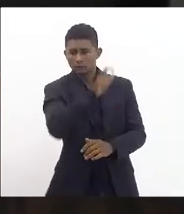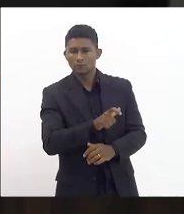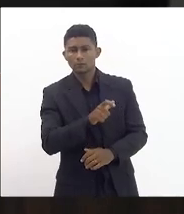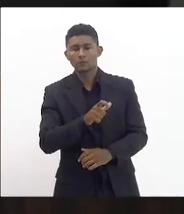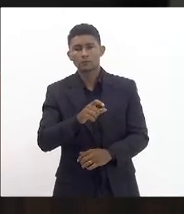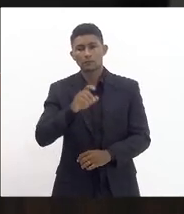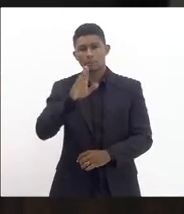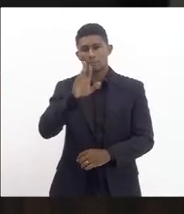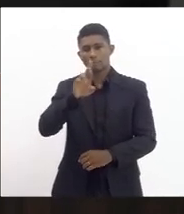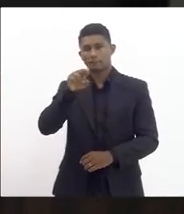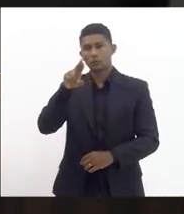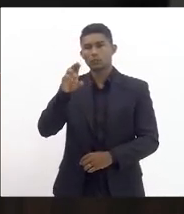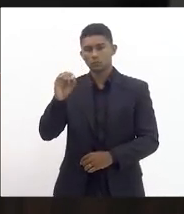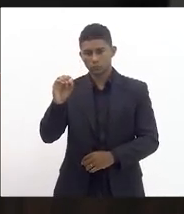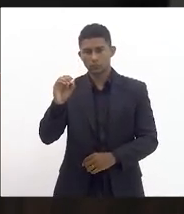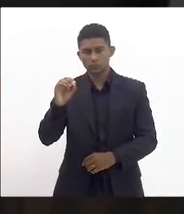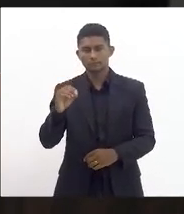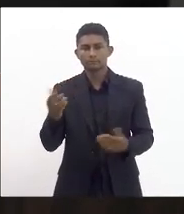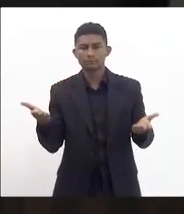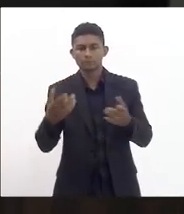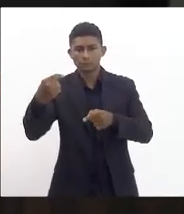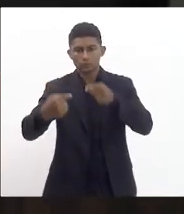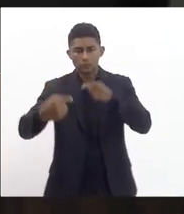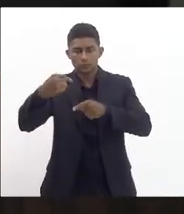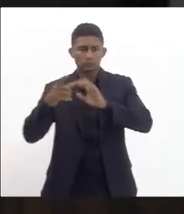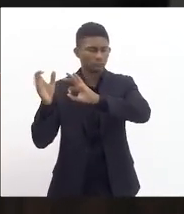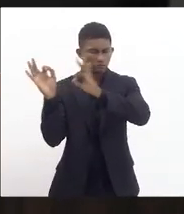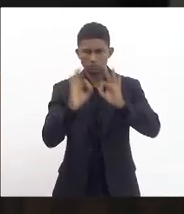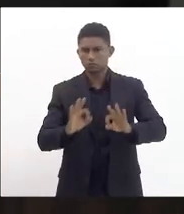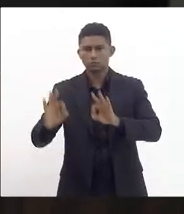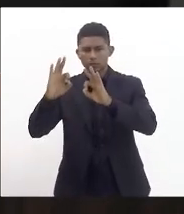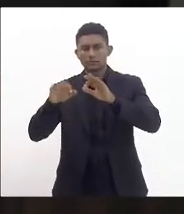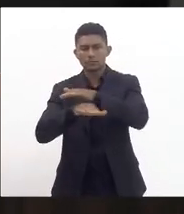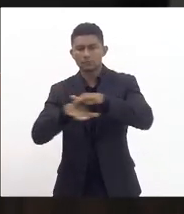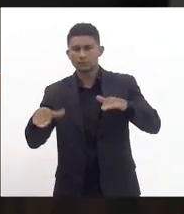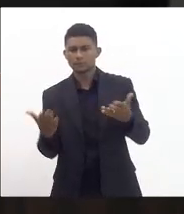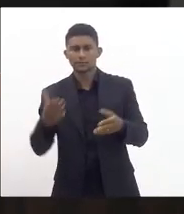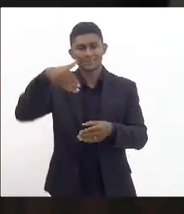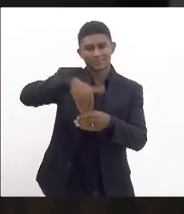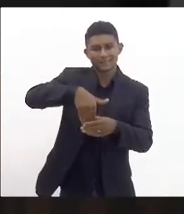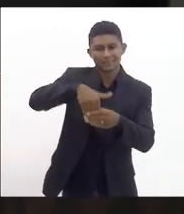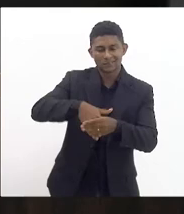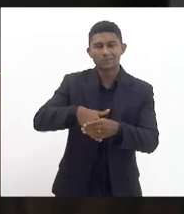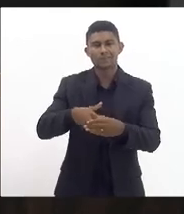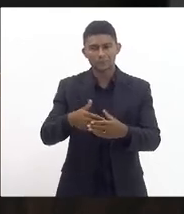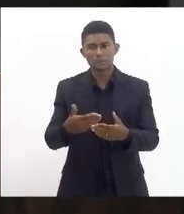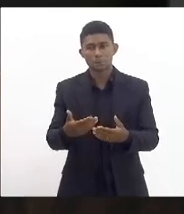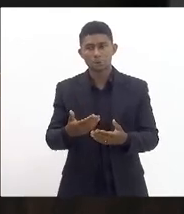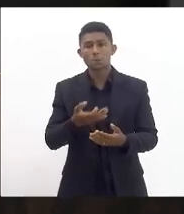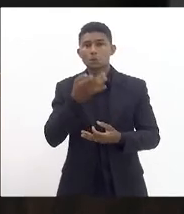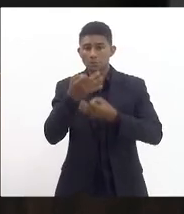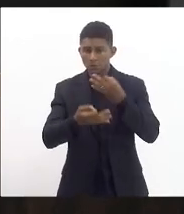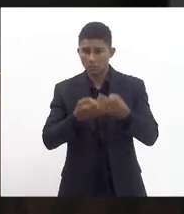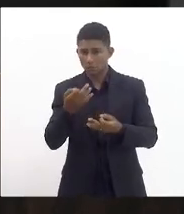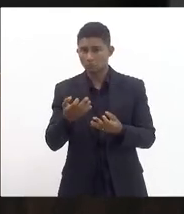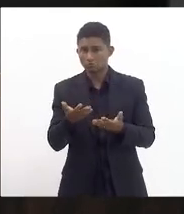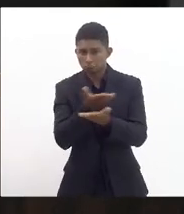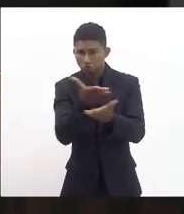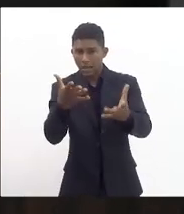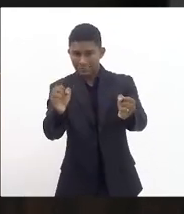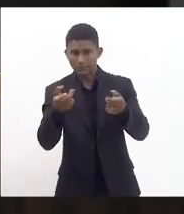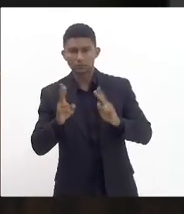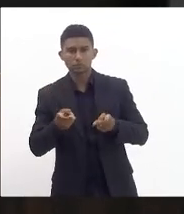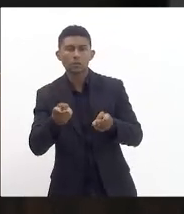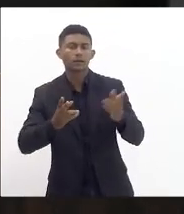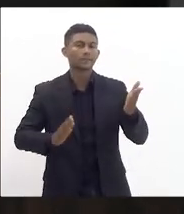Dauari. Em discussão, não havendo que queira discutir, encerra a discussão e votação parecida à Comissão de Indicação. O senhor diz que aprova, permaneça como